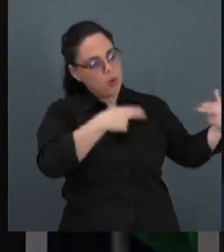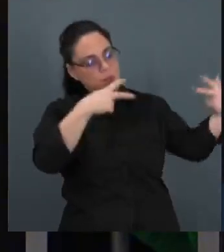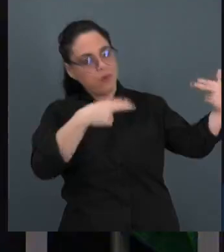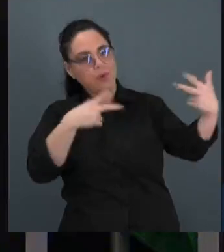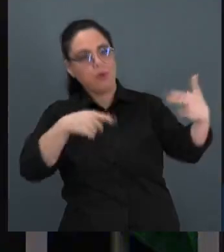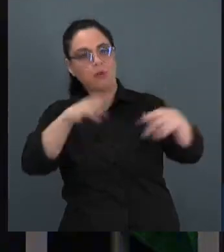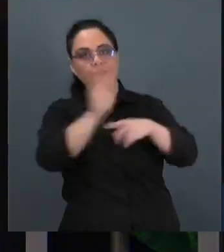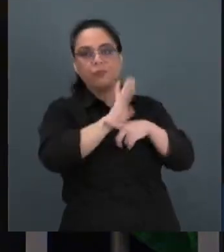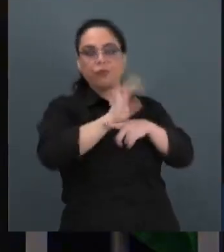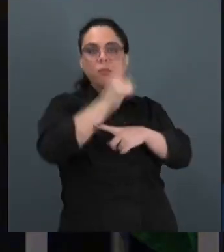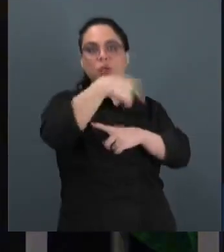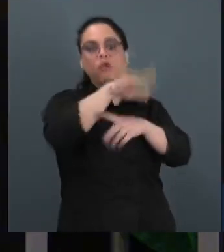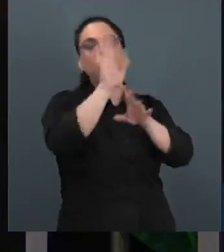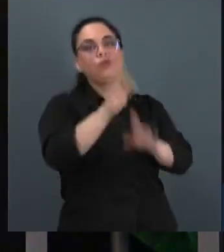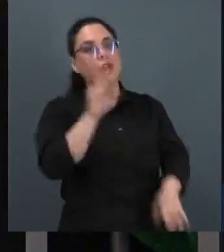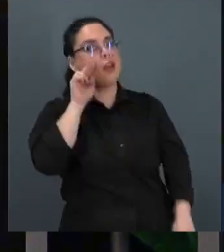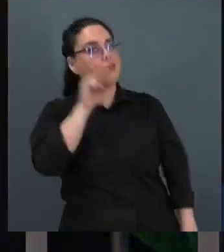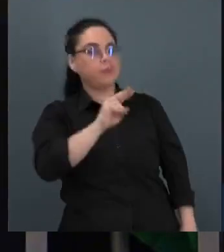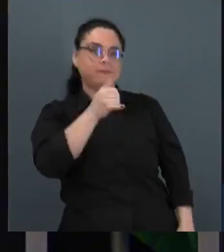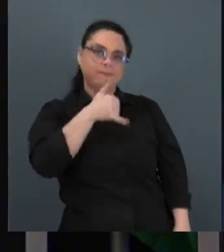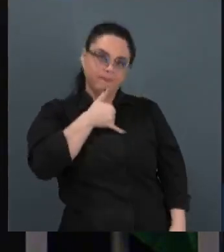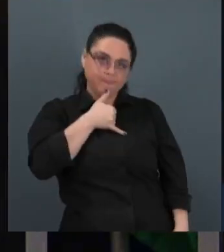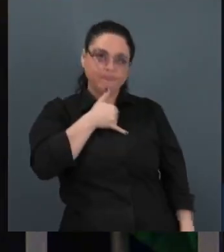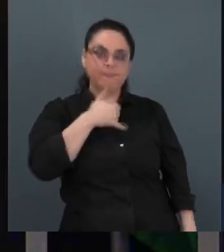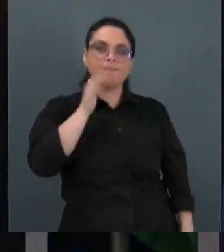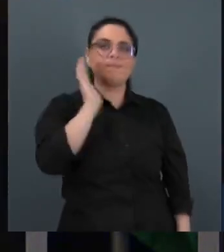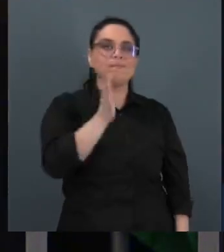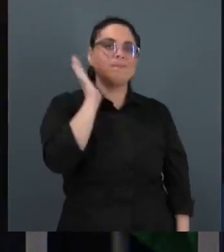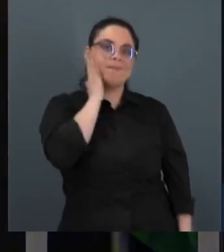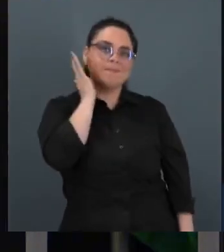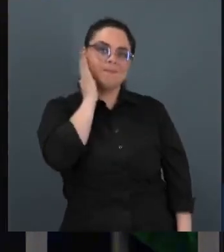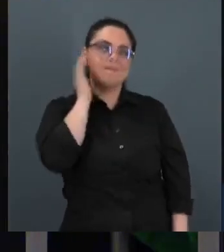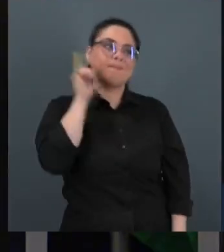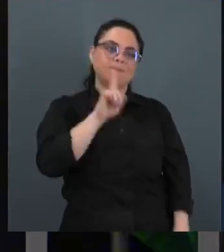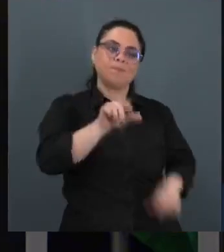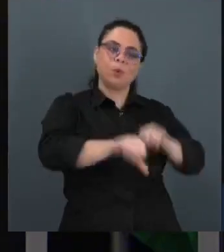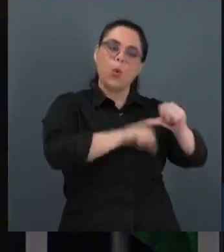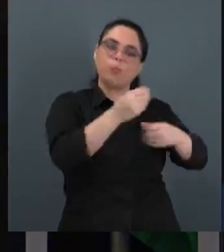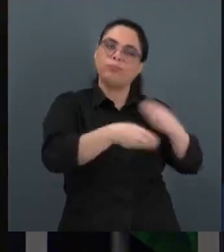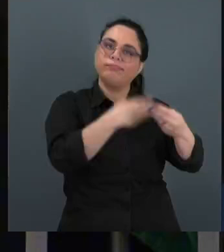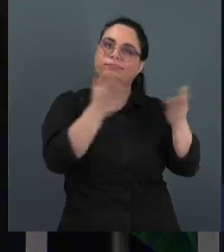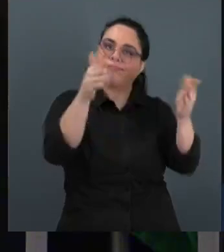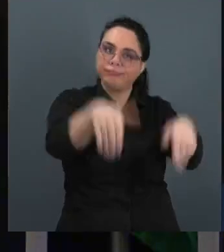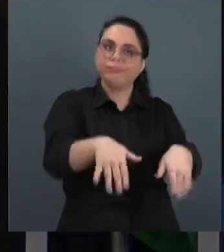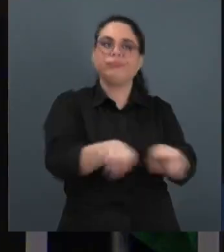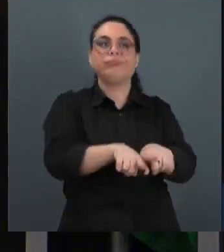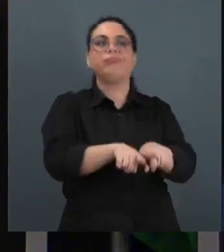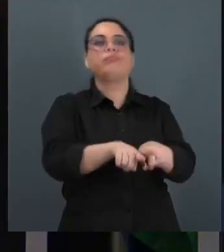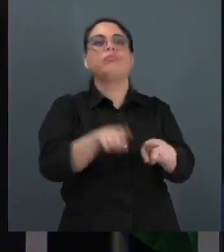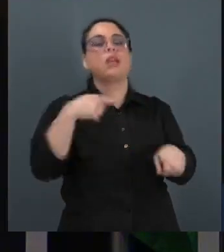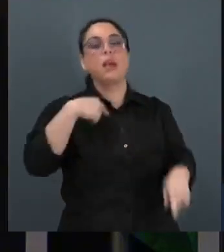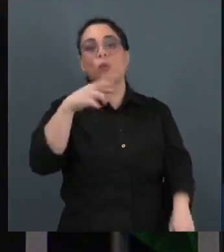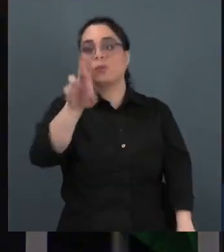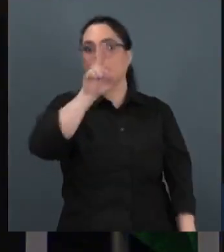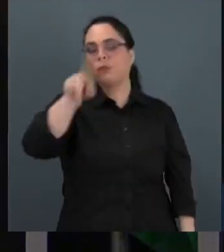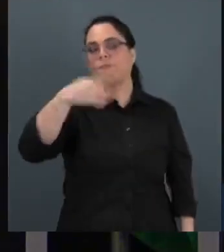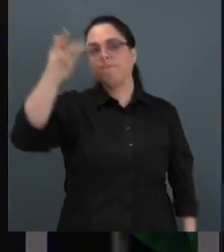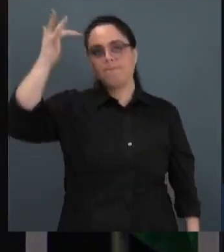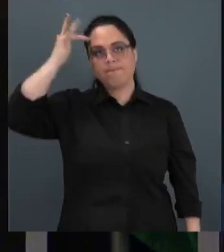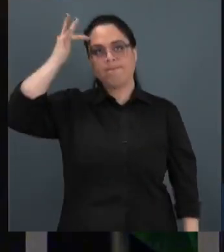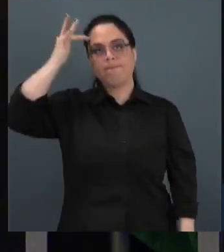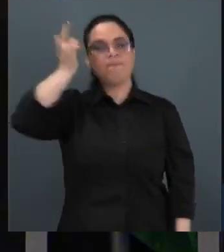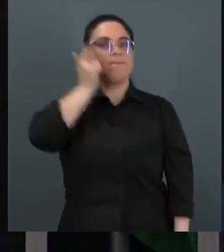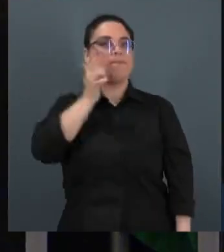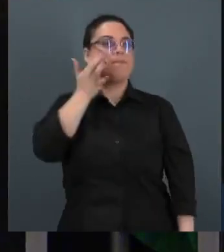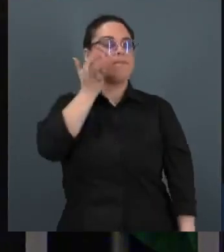filme que nós já assistimos, infelizmente, nós sabemos o seu desfecho. Espero que tenhamos a maturidade de entender